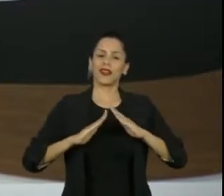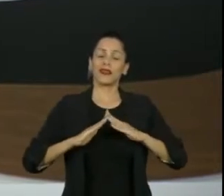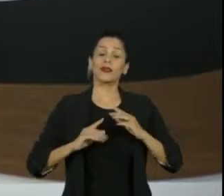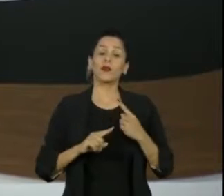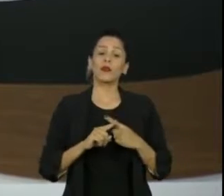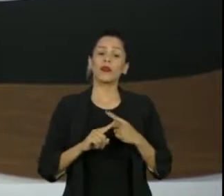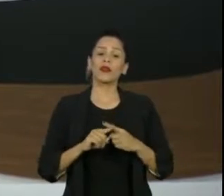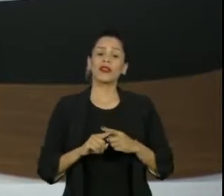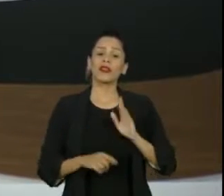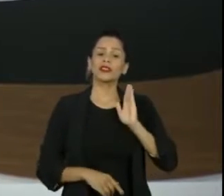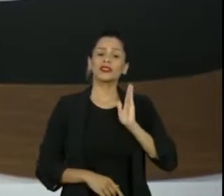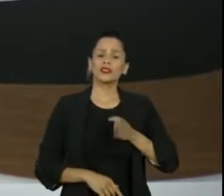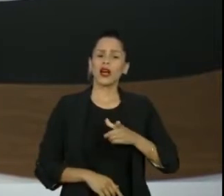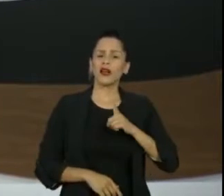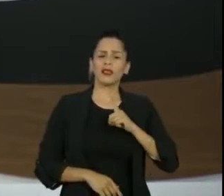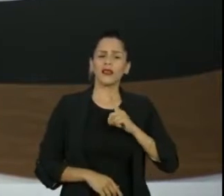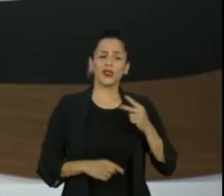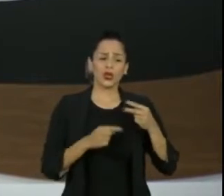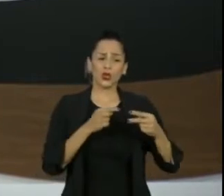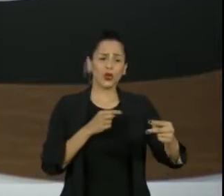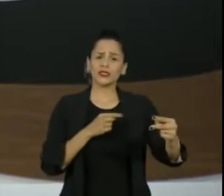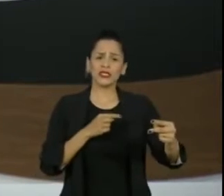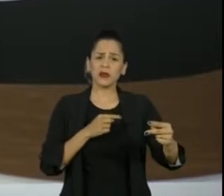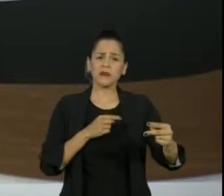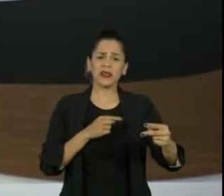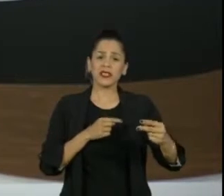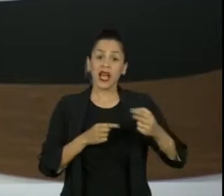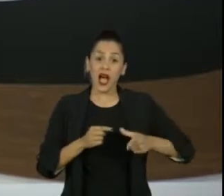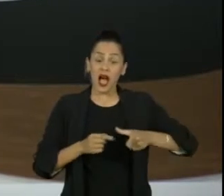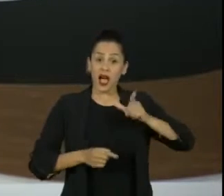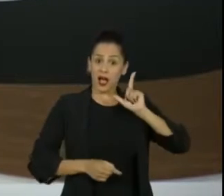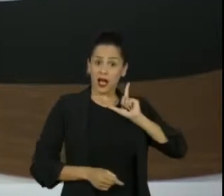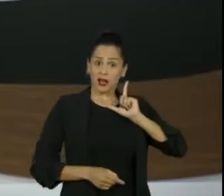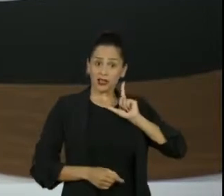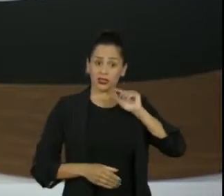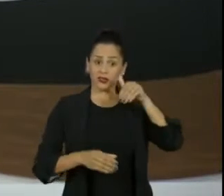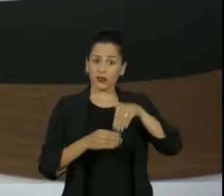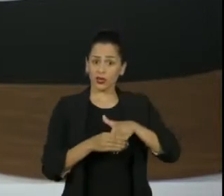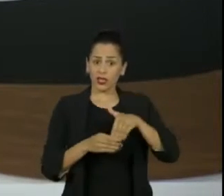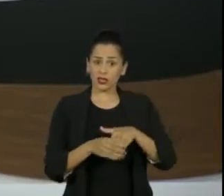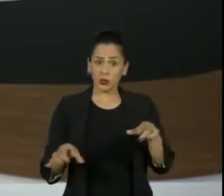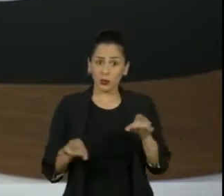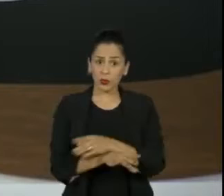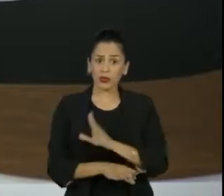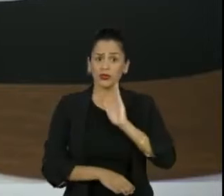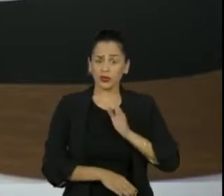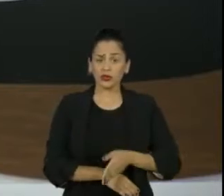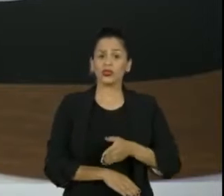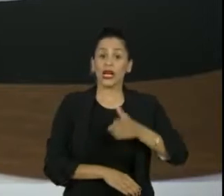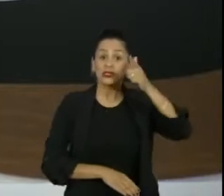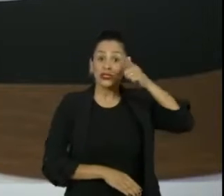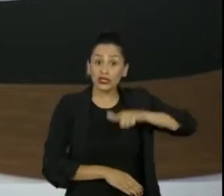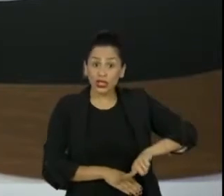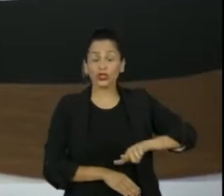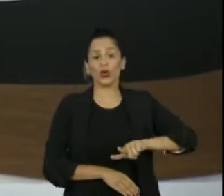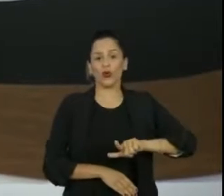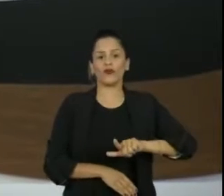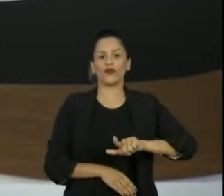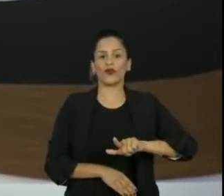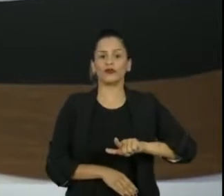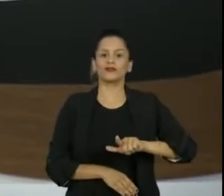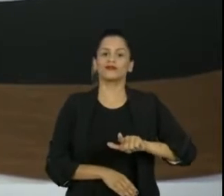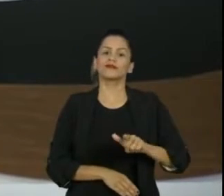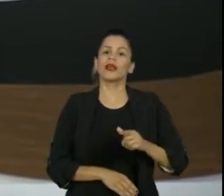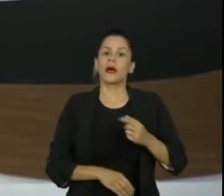liquidado a fatura 2 semanas antes, quando foi reeleito prefeito da terceira maior cidade do Brasil no primeiro turno,